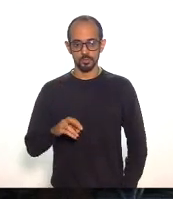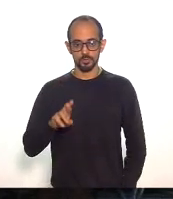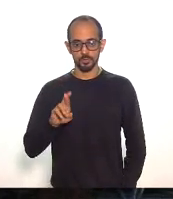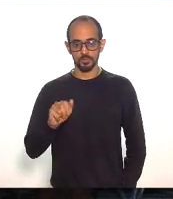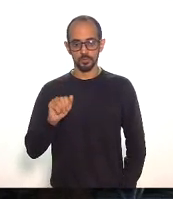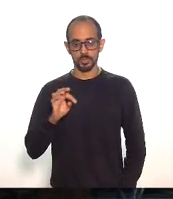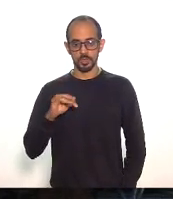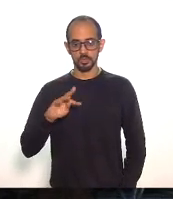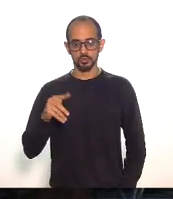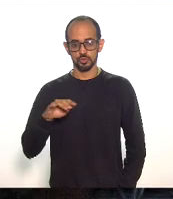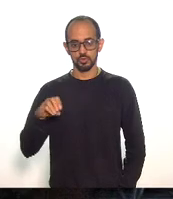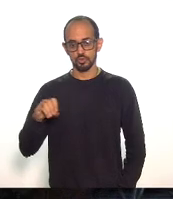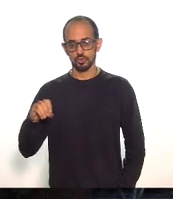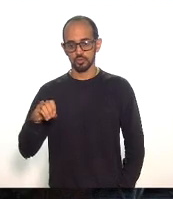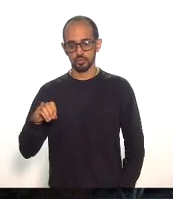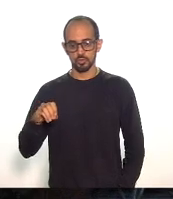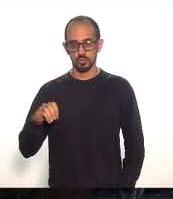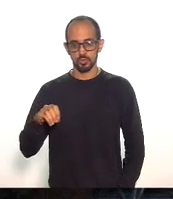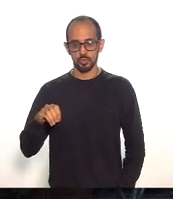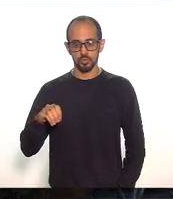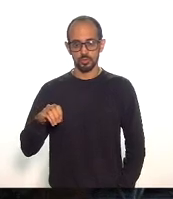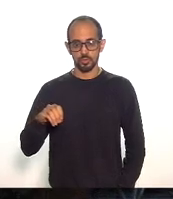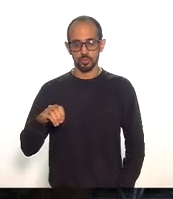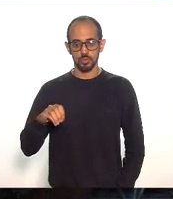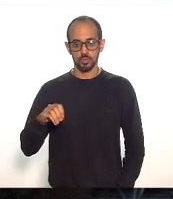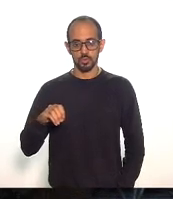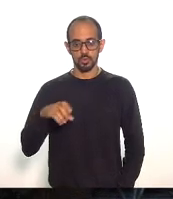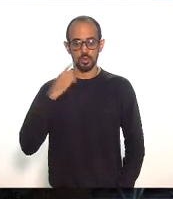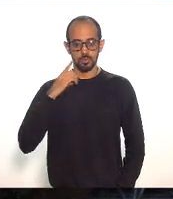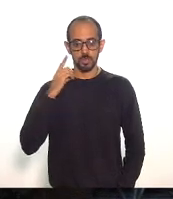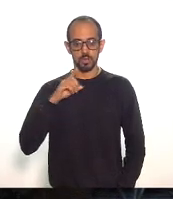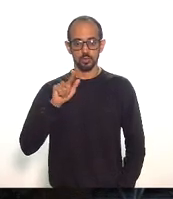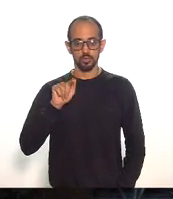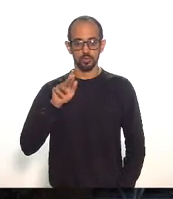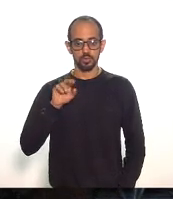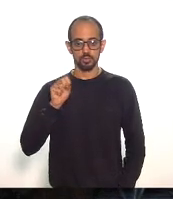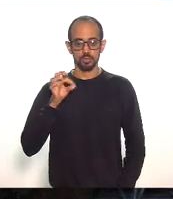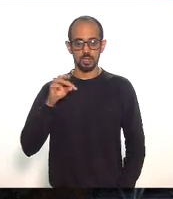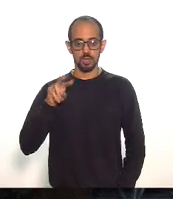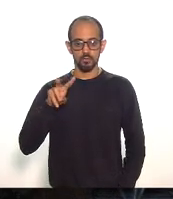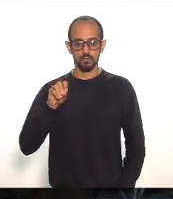Deputado Giovanni Ratinho. Deputado Gustavo Schmidt.